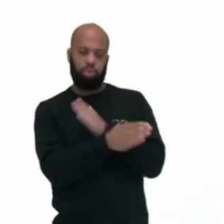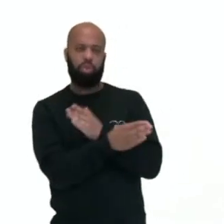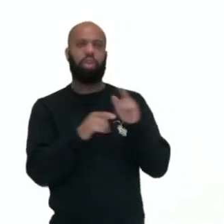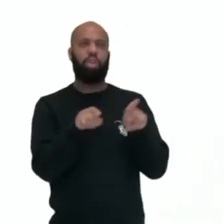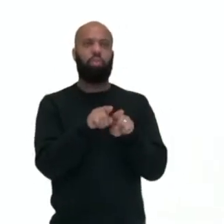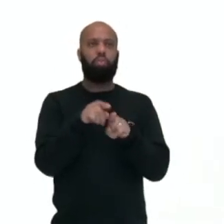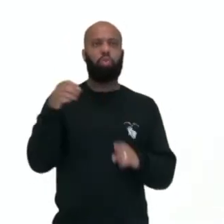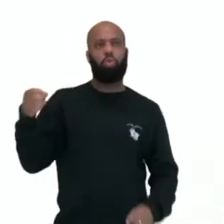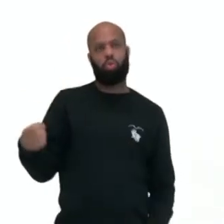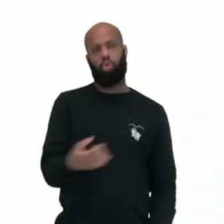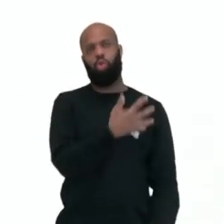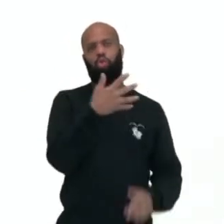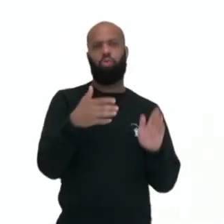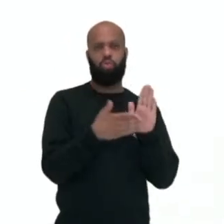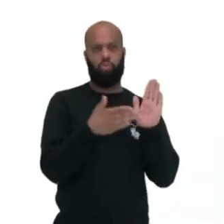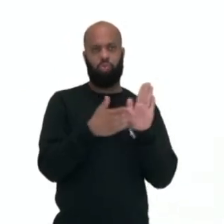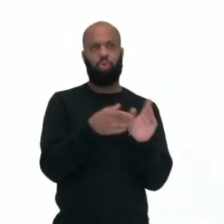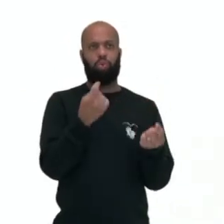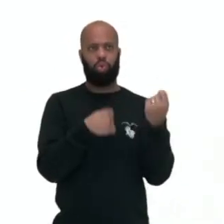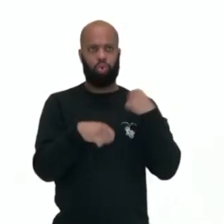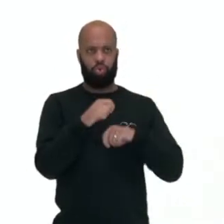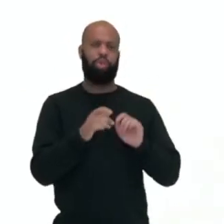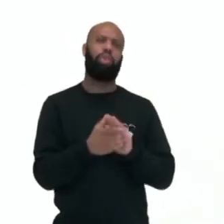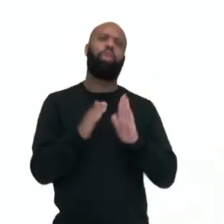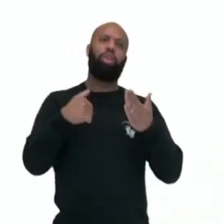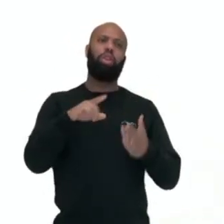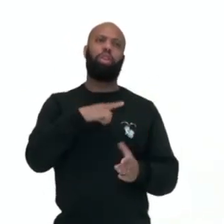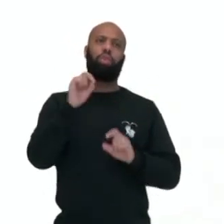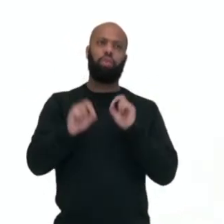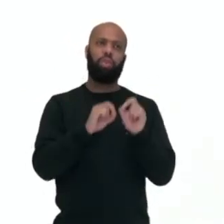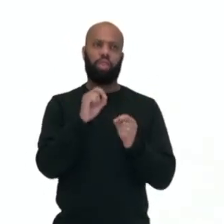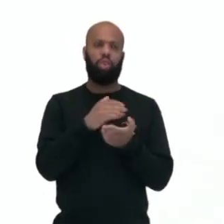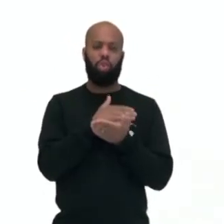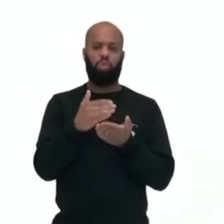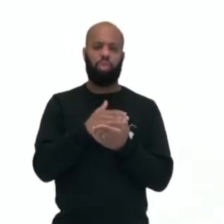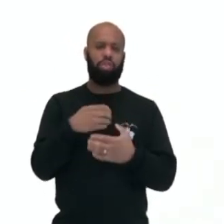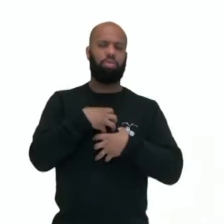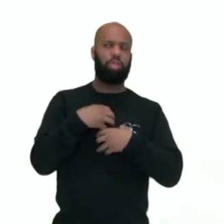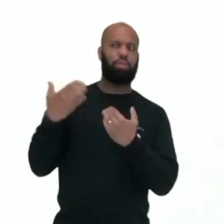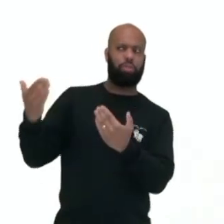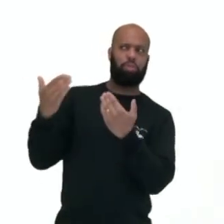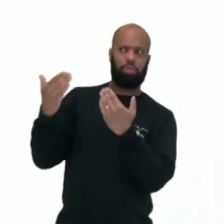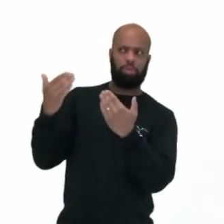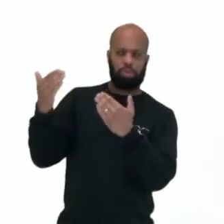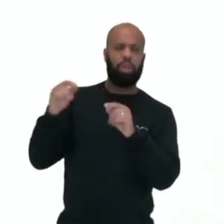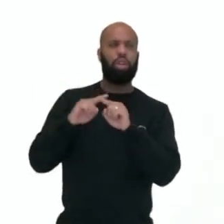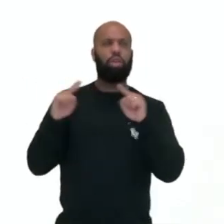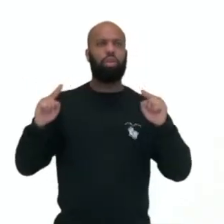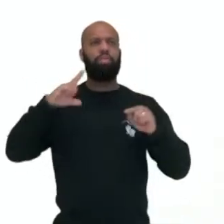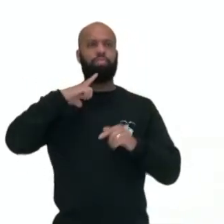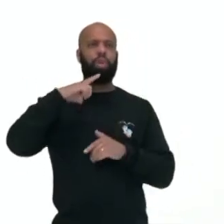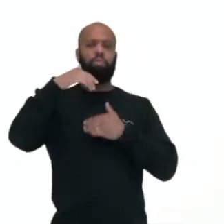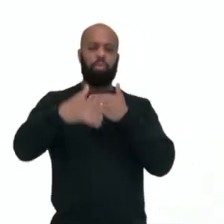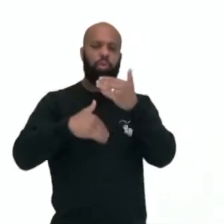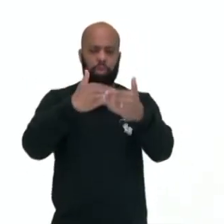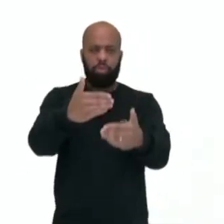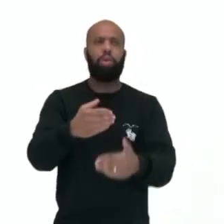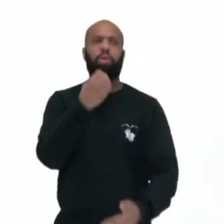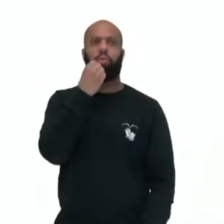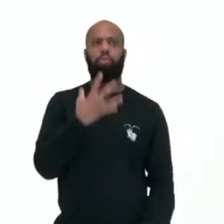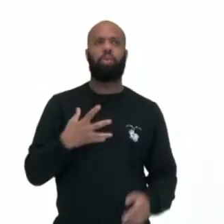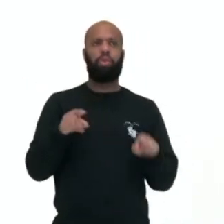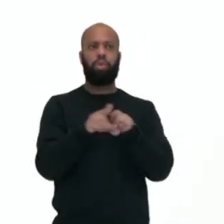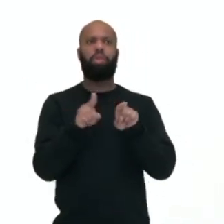ao novo plano econômico. Ele foi recebido inicialmente com um certo ceticismo, mas foi muito bem